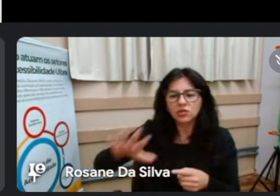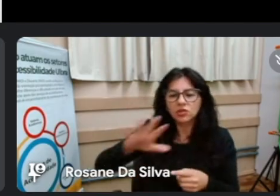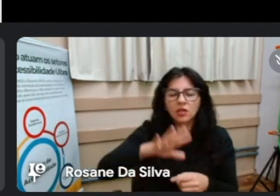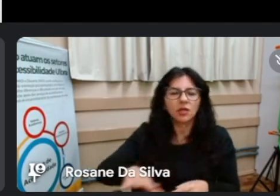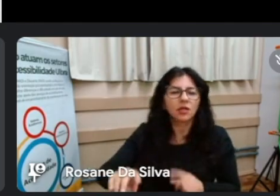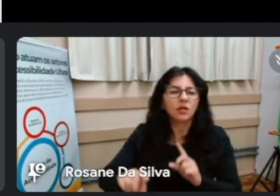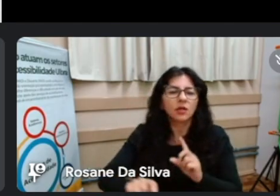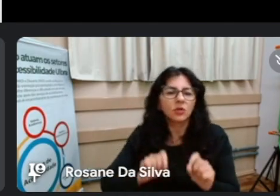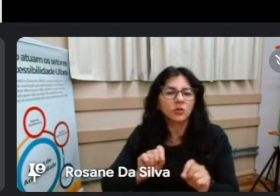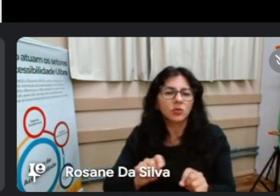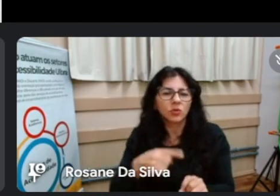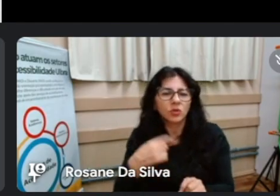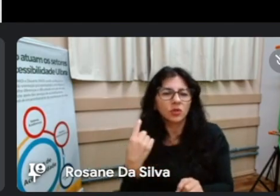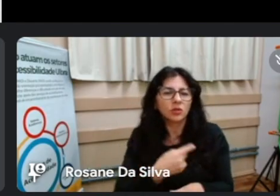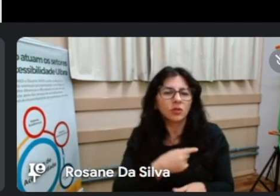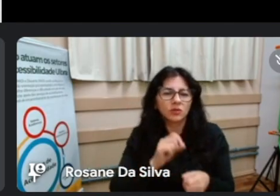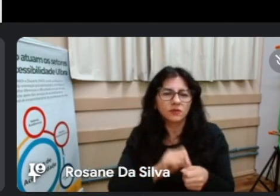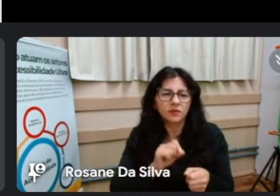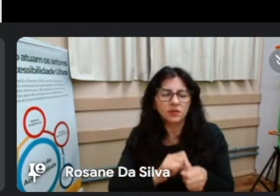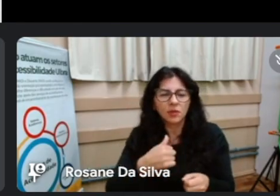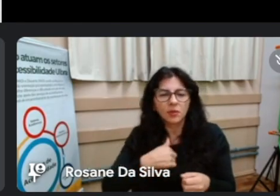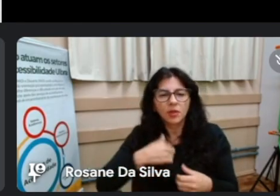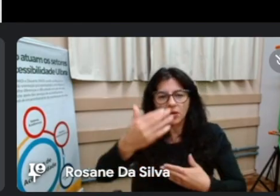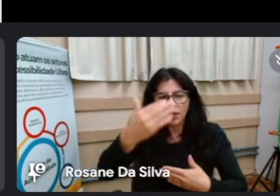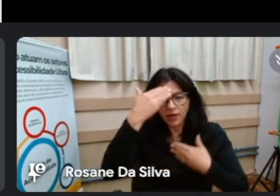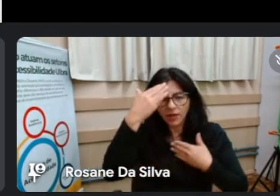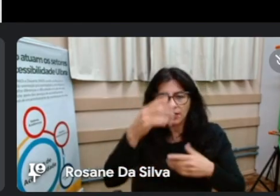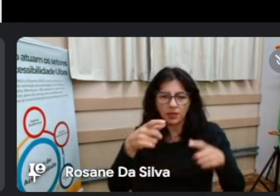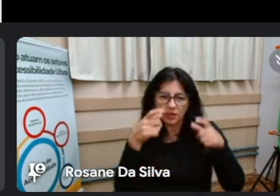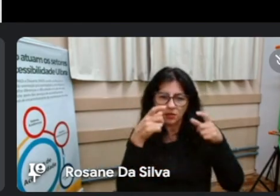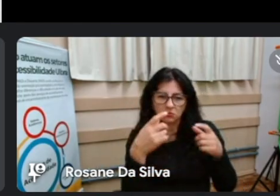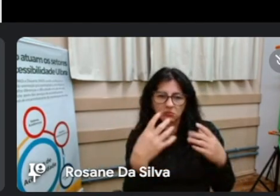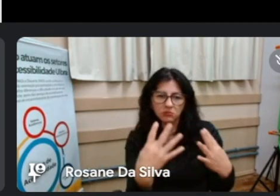eu agradeço a atenção muito obrigado